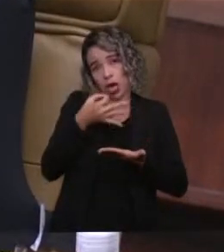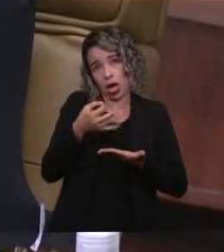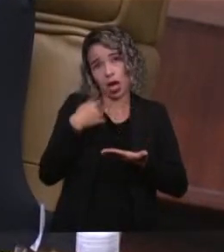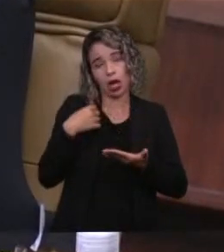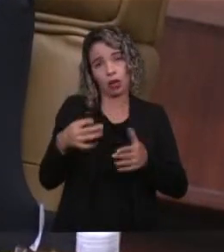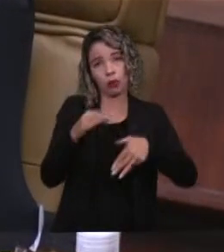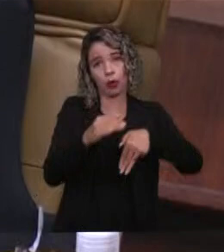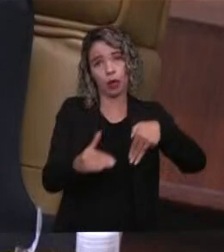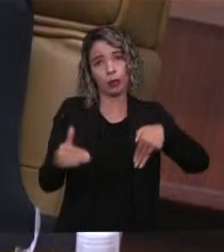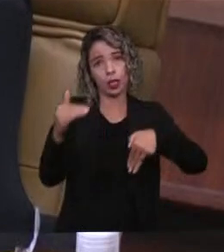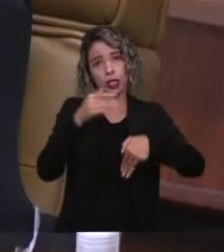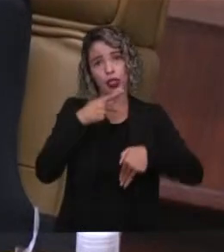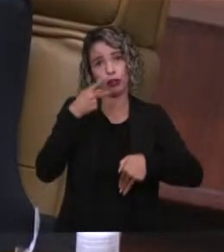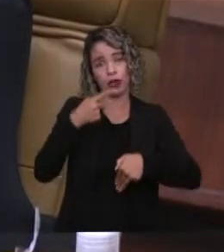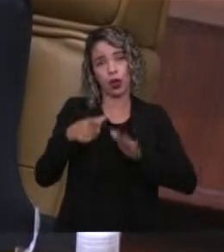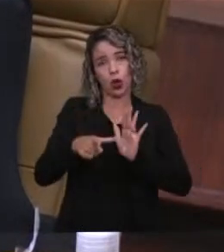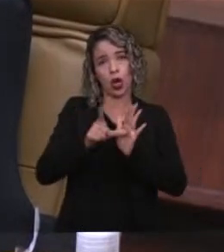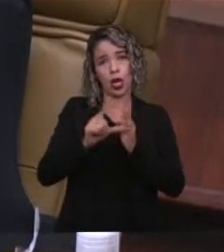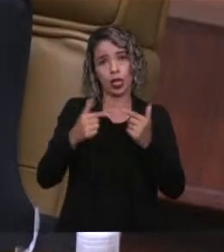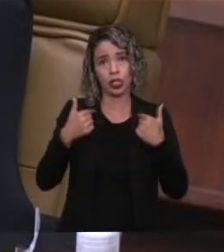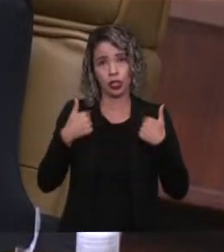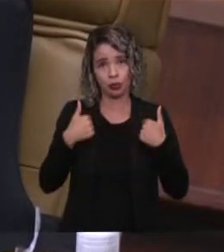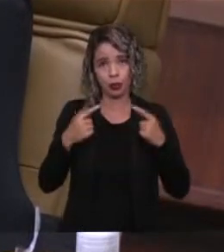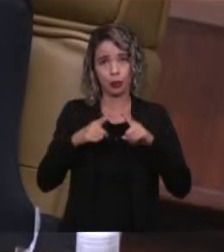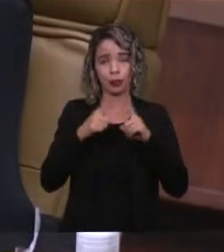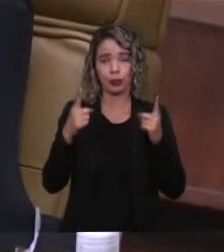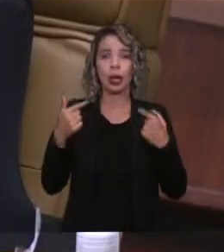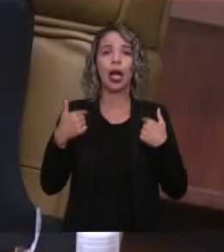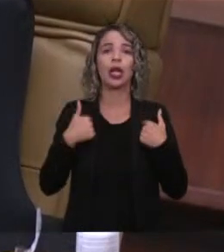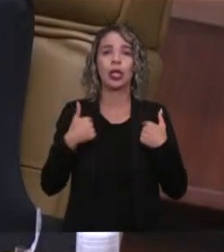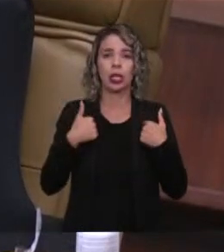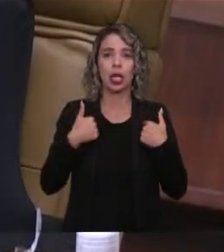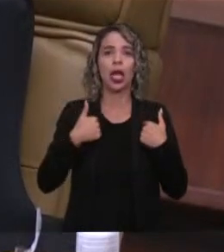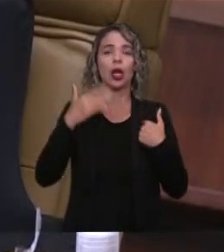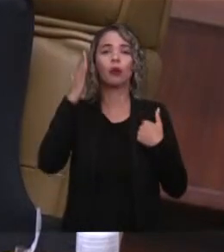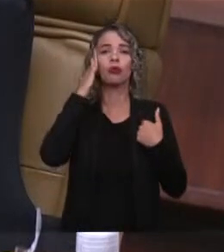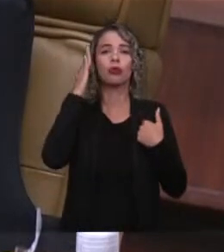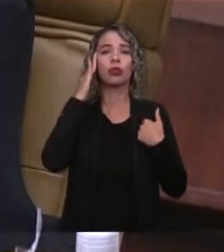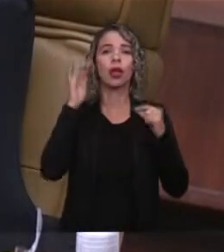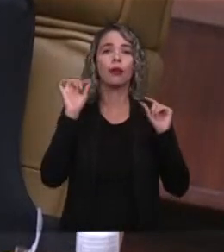me antecederam. Contudo, eu entendo ter havido